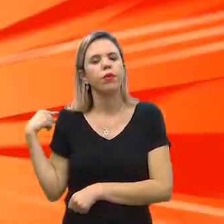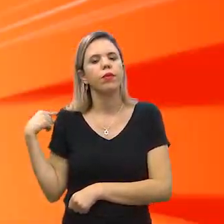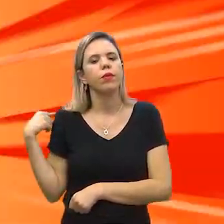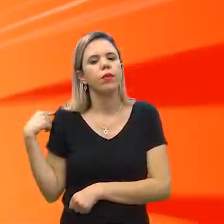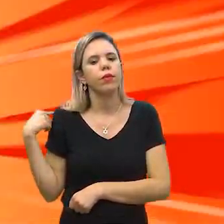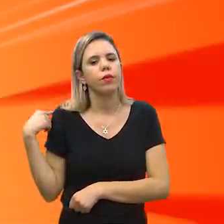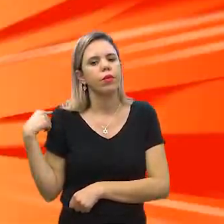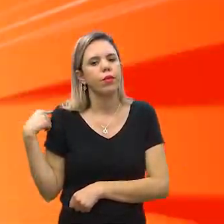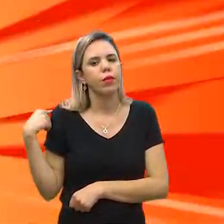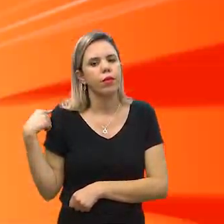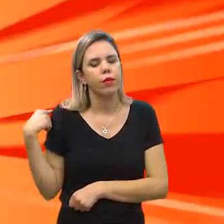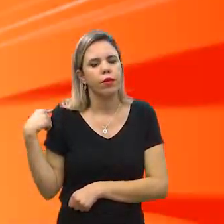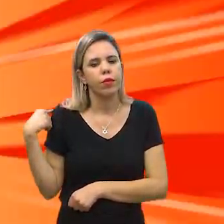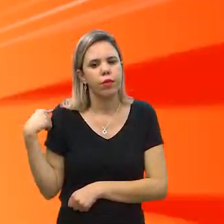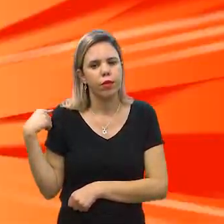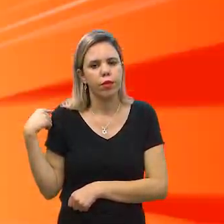E